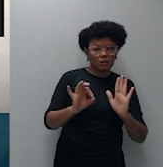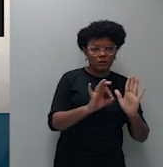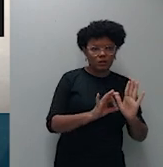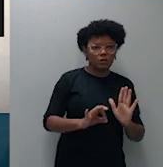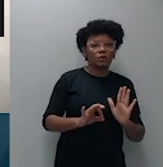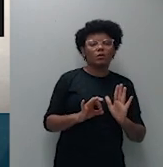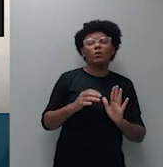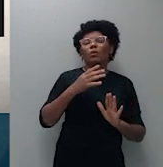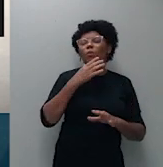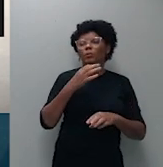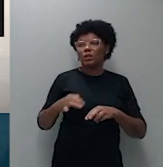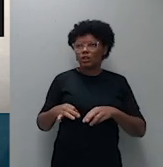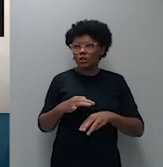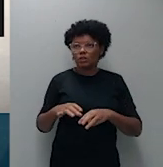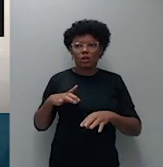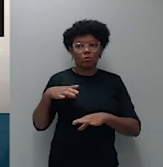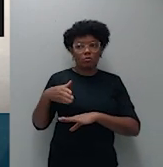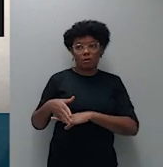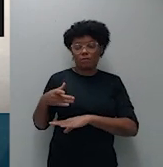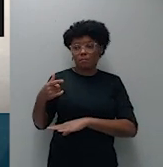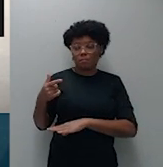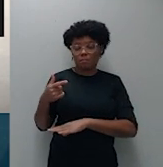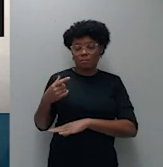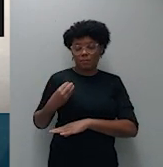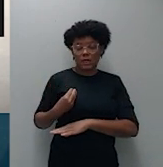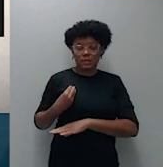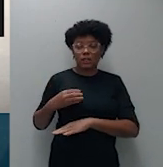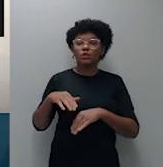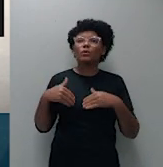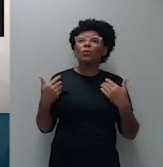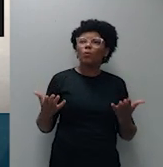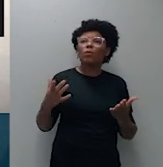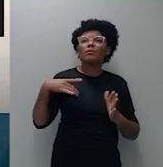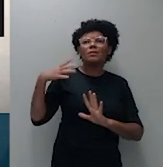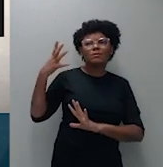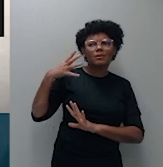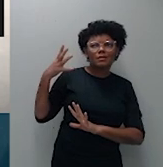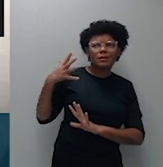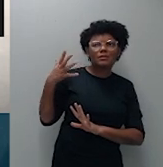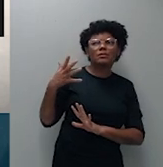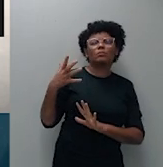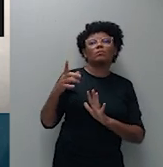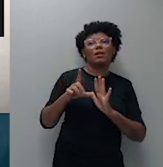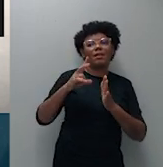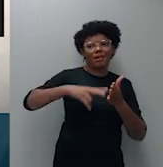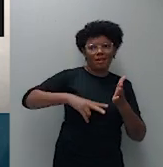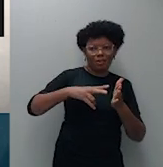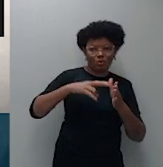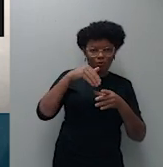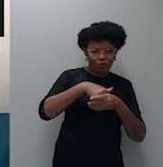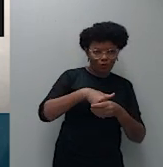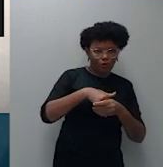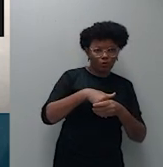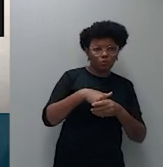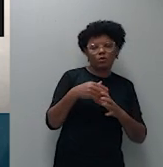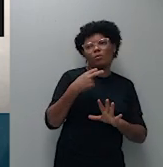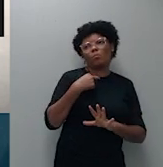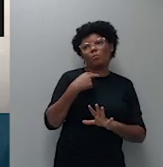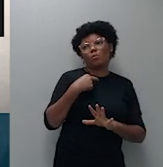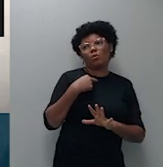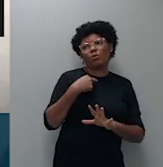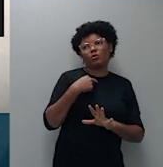pensam que o ministro que não esteve presente quando dá sustentação oral da leitura do voto